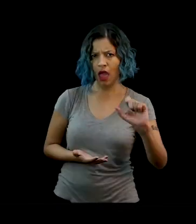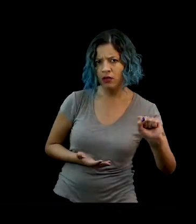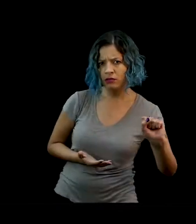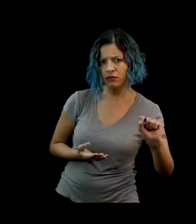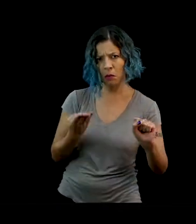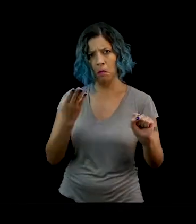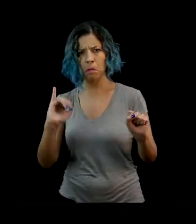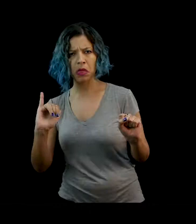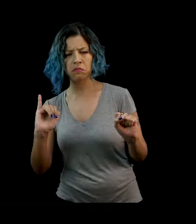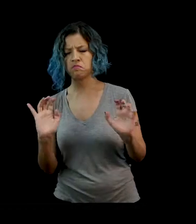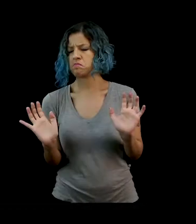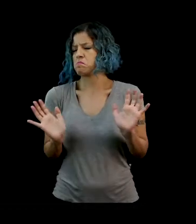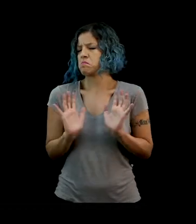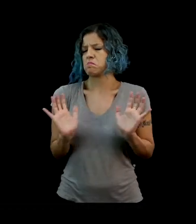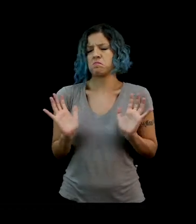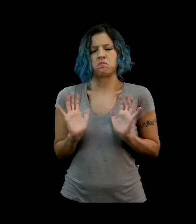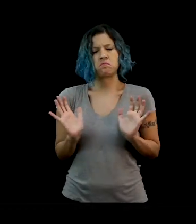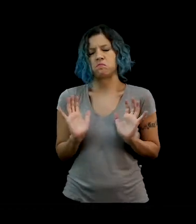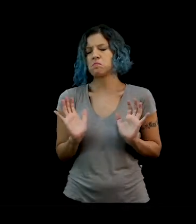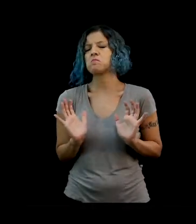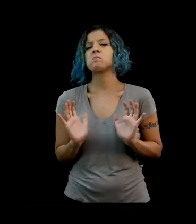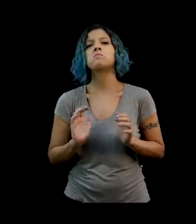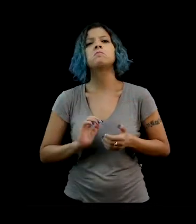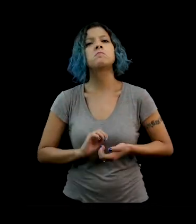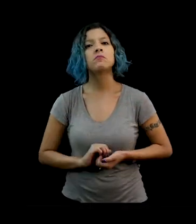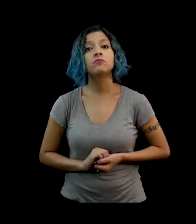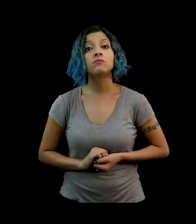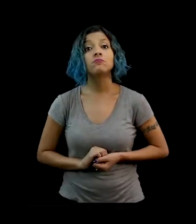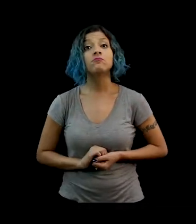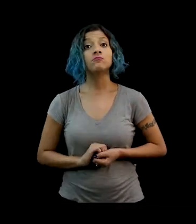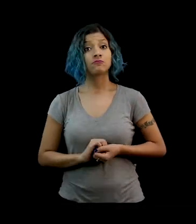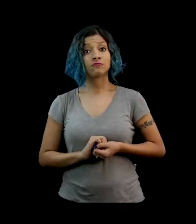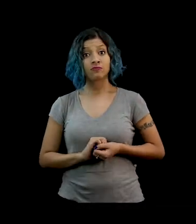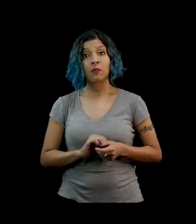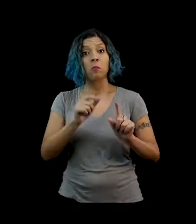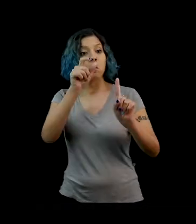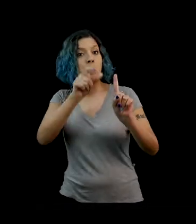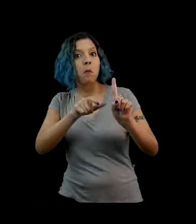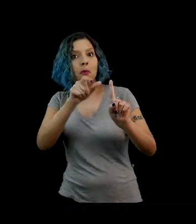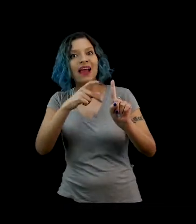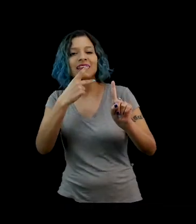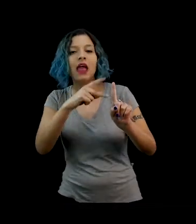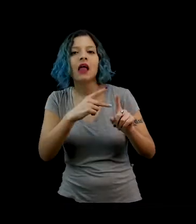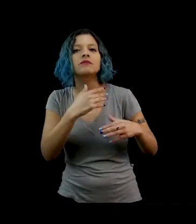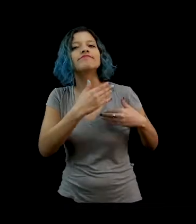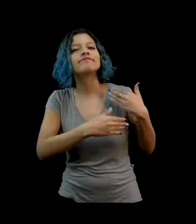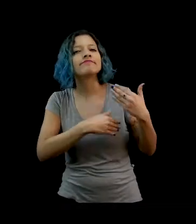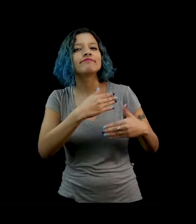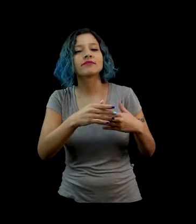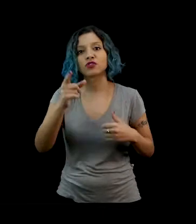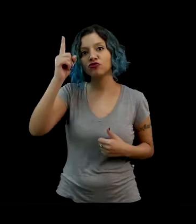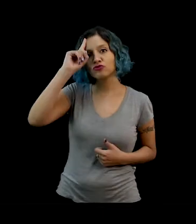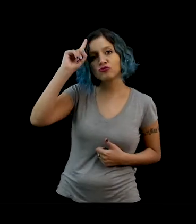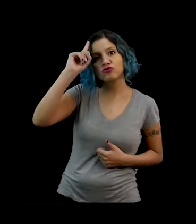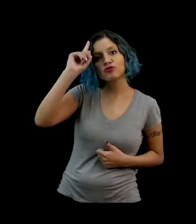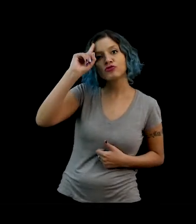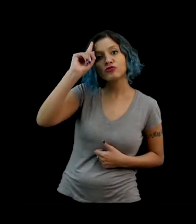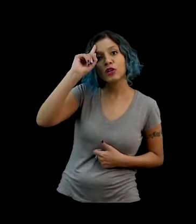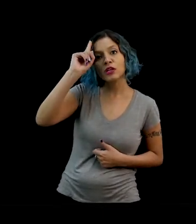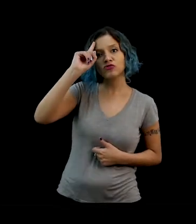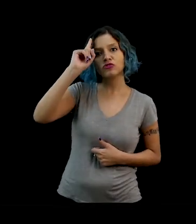enfim e a gente vê o cotidiano dela no